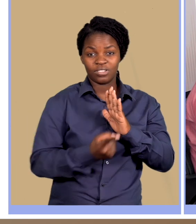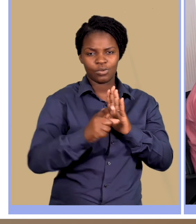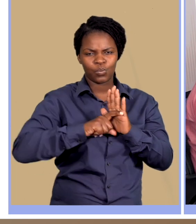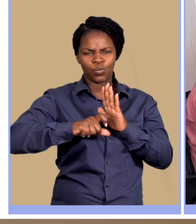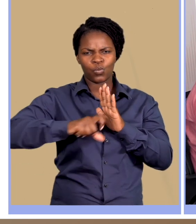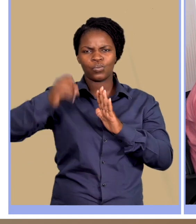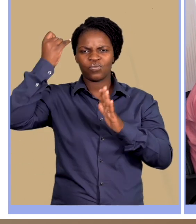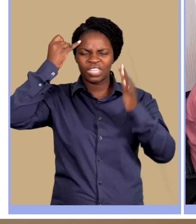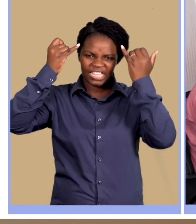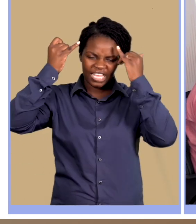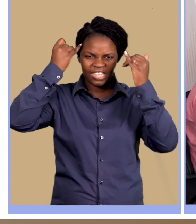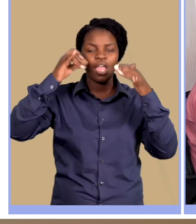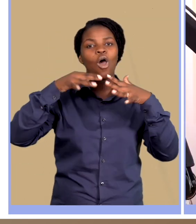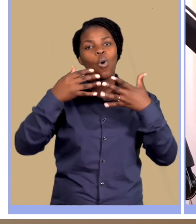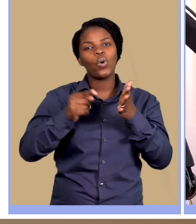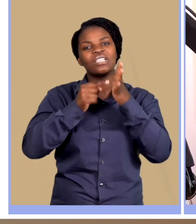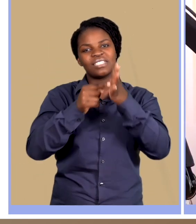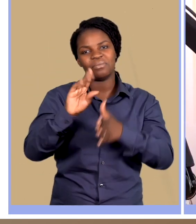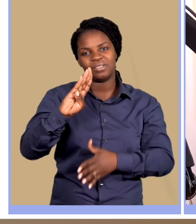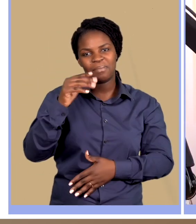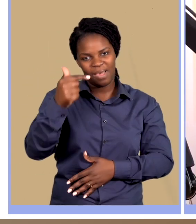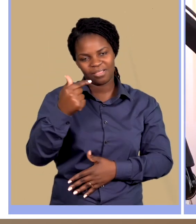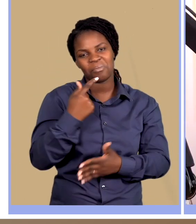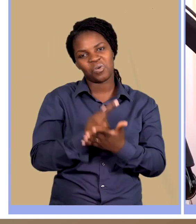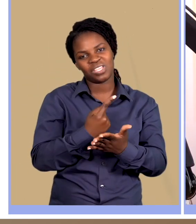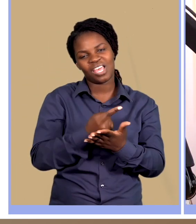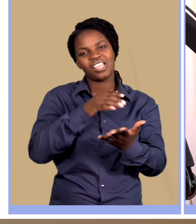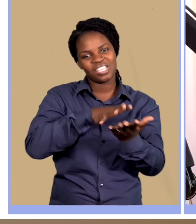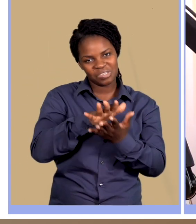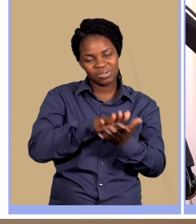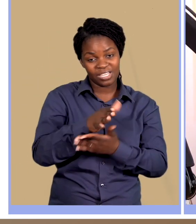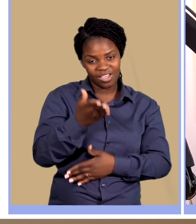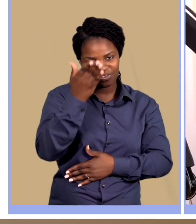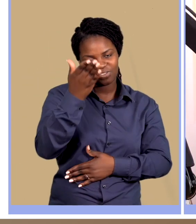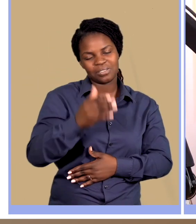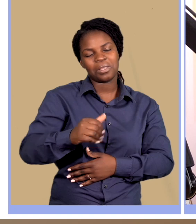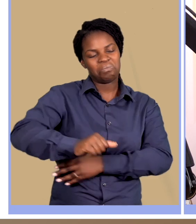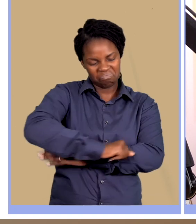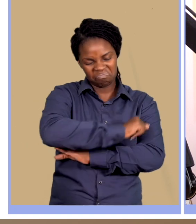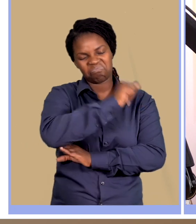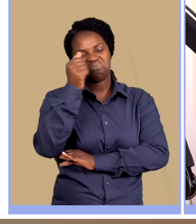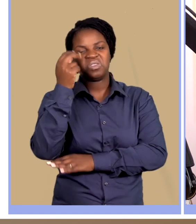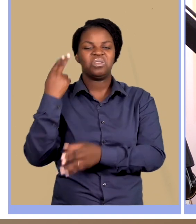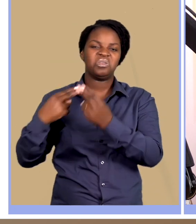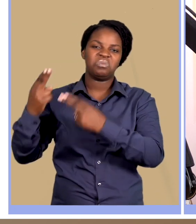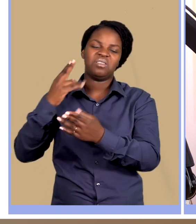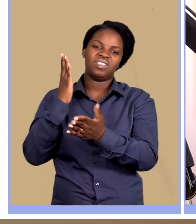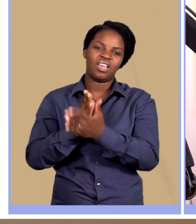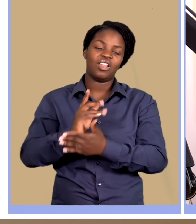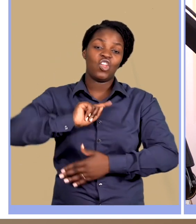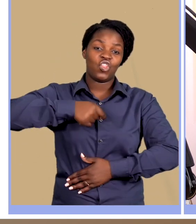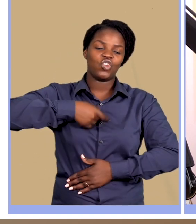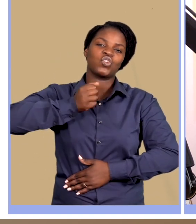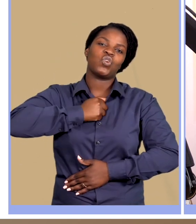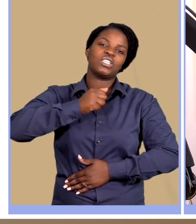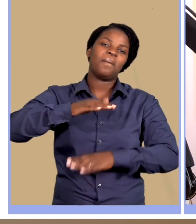porque você é um exemplo de superação, e é desse tipo de jornalistas, é deste tipo de ativistas, é deste tipo de